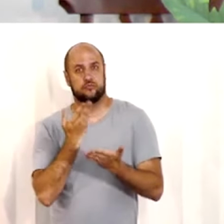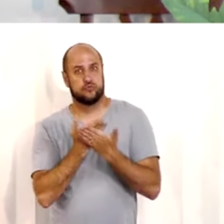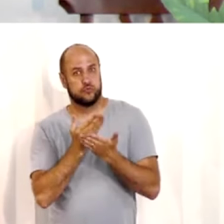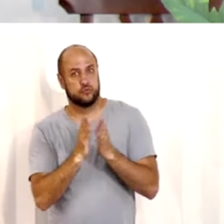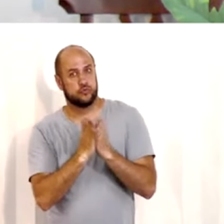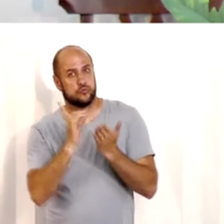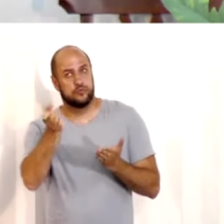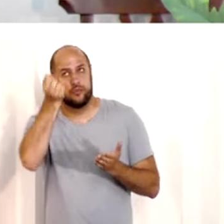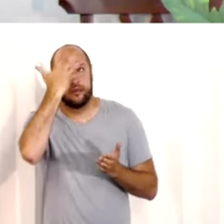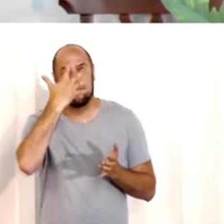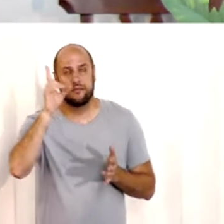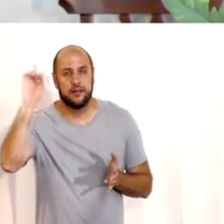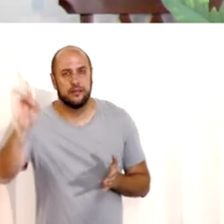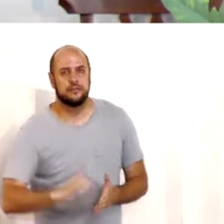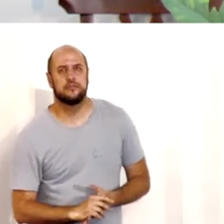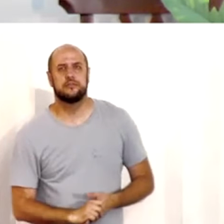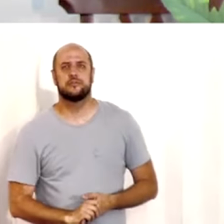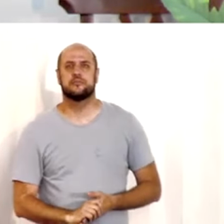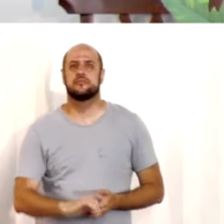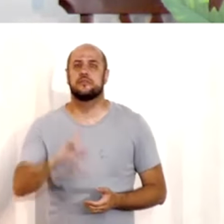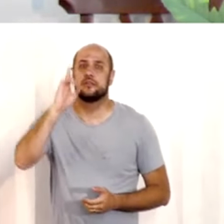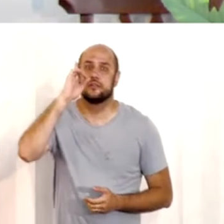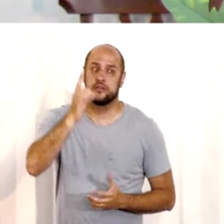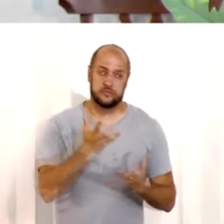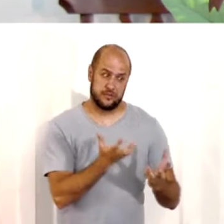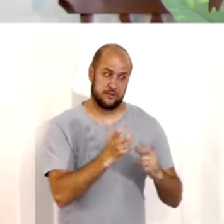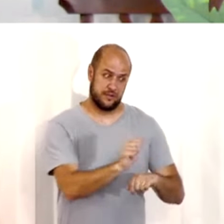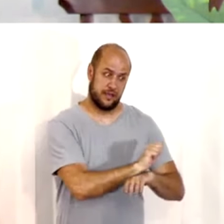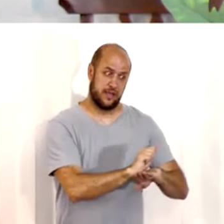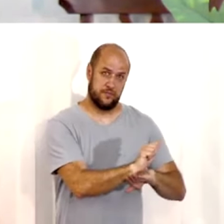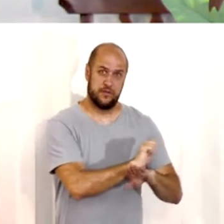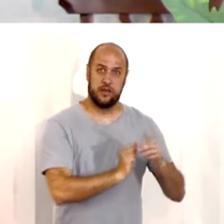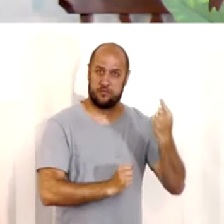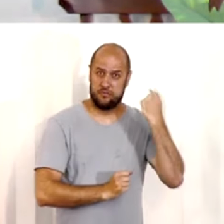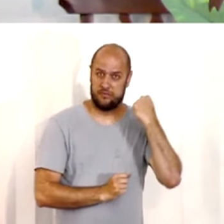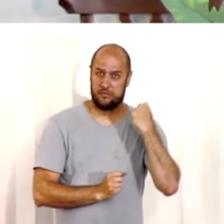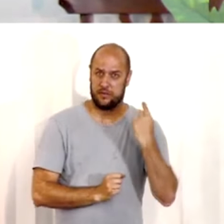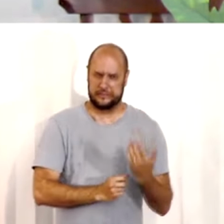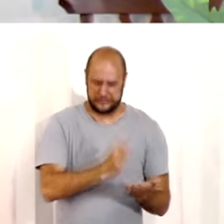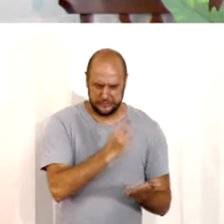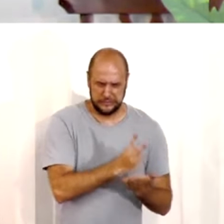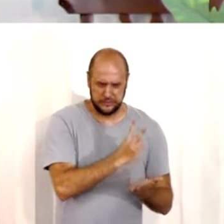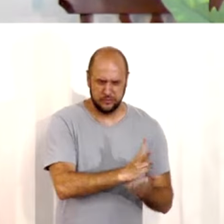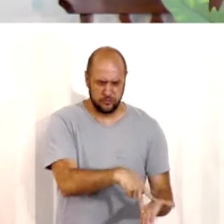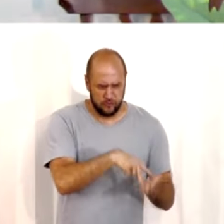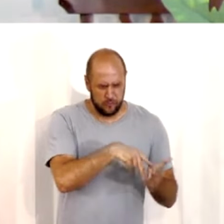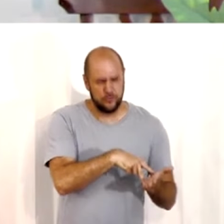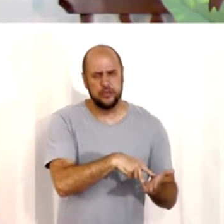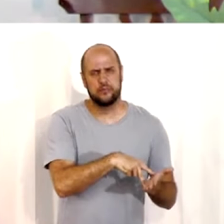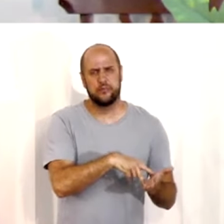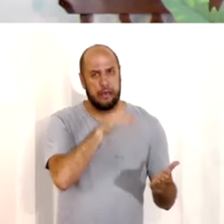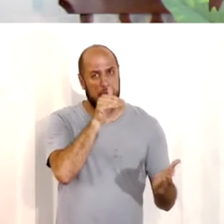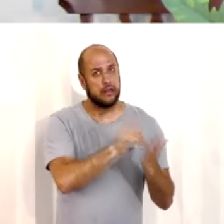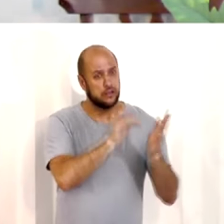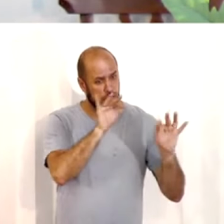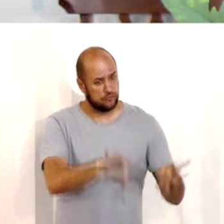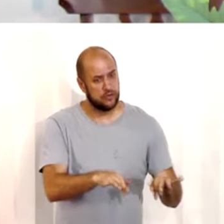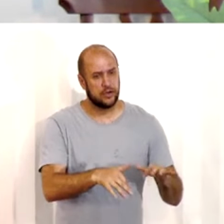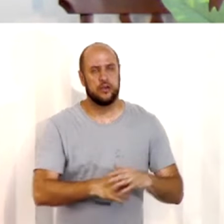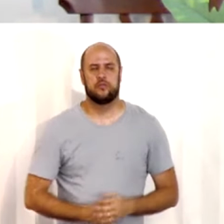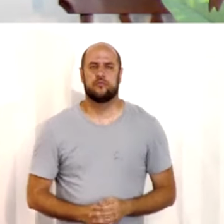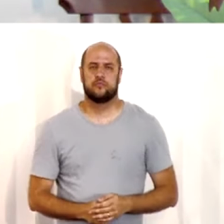da revelação de Deus. O que Deus queria de Abraão era que Abraão fosse perseverante na sua carreira e fosse até o final, e não desistisse no meio